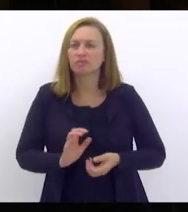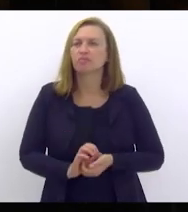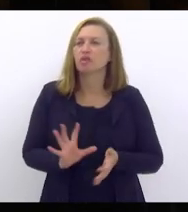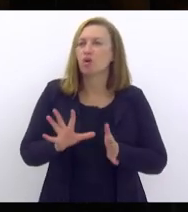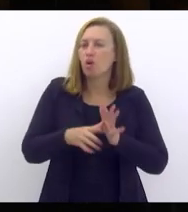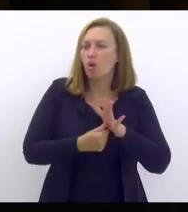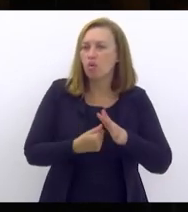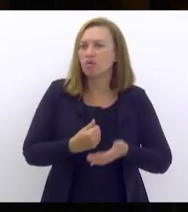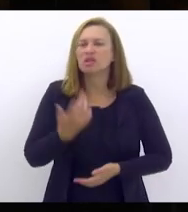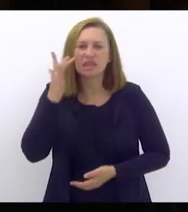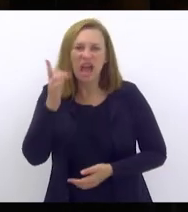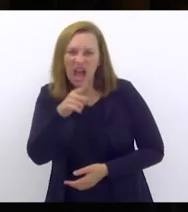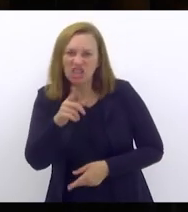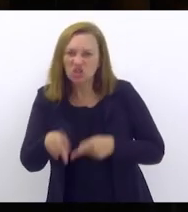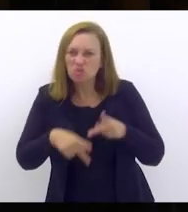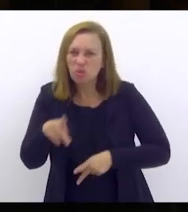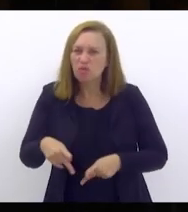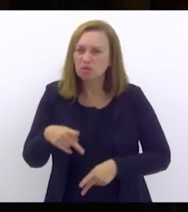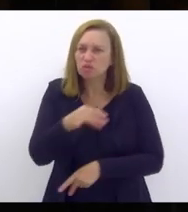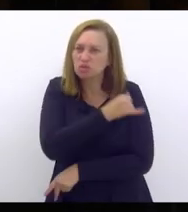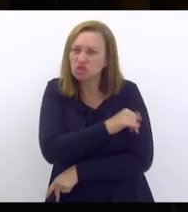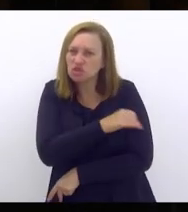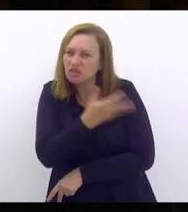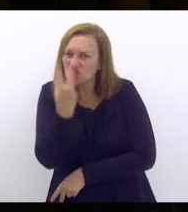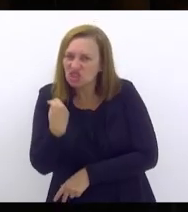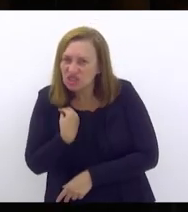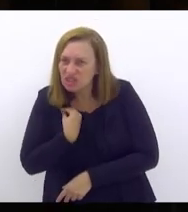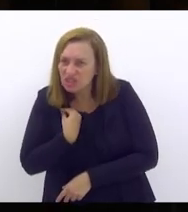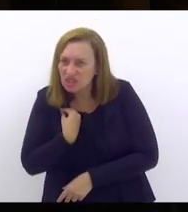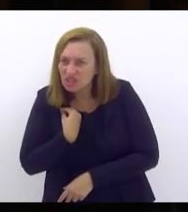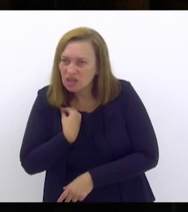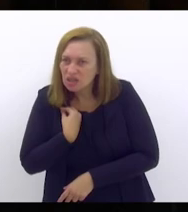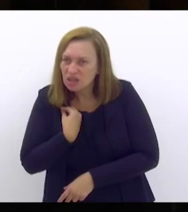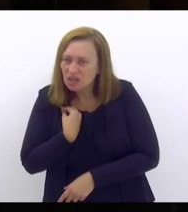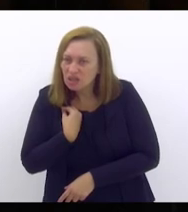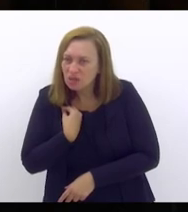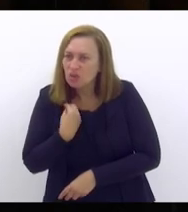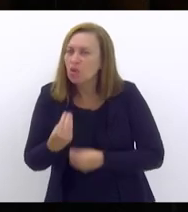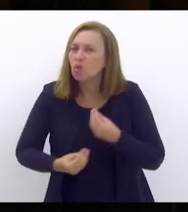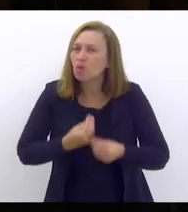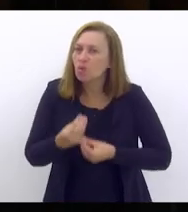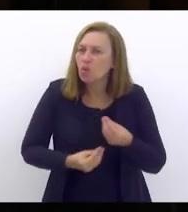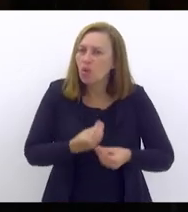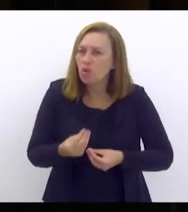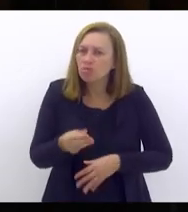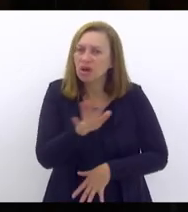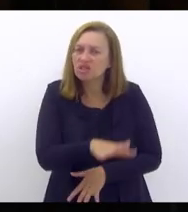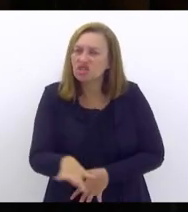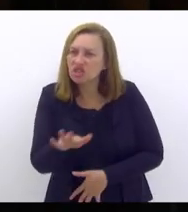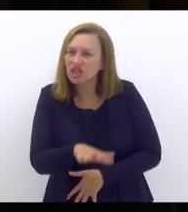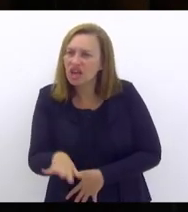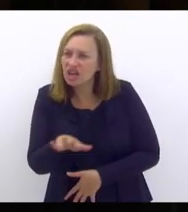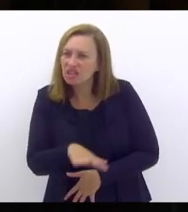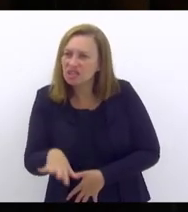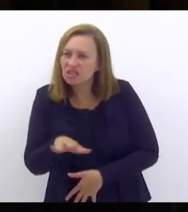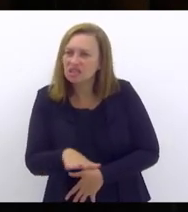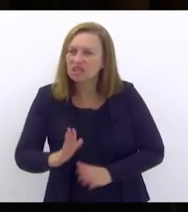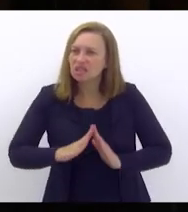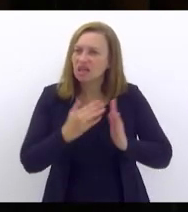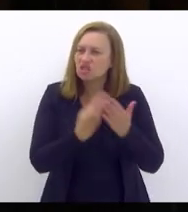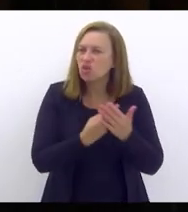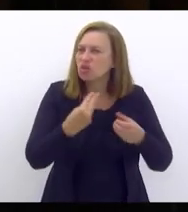Vocês acham o quê? Que a população do Rio de Janeiro vai esquecer a forma como tratam as crianças das